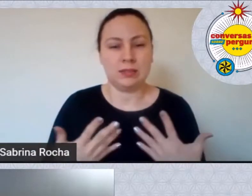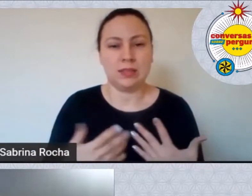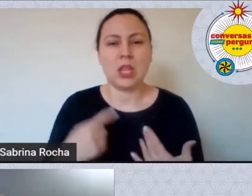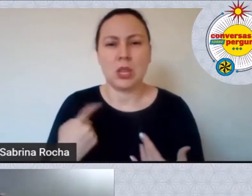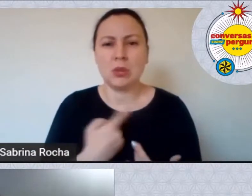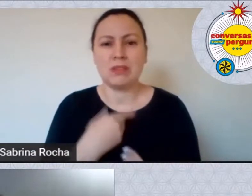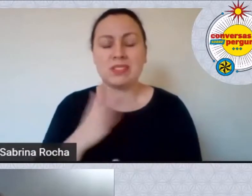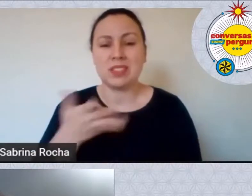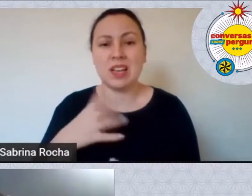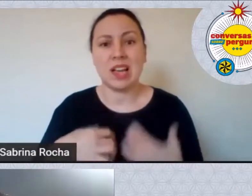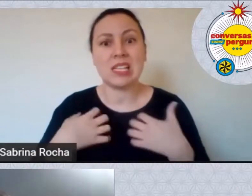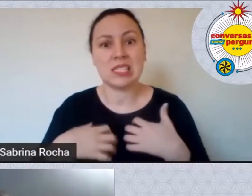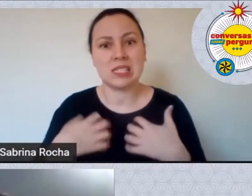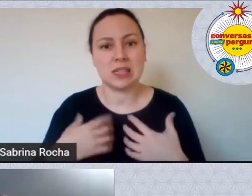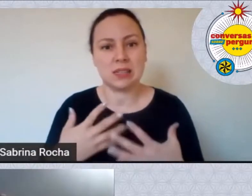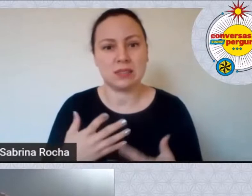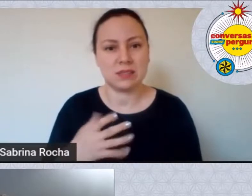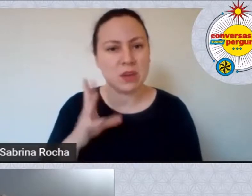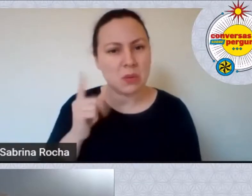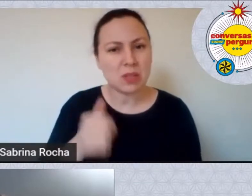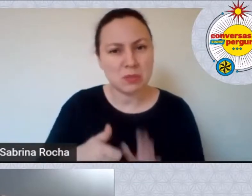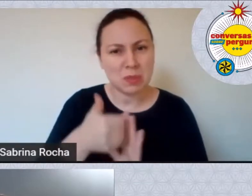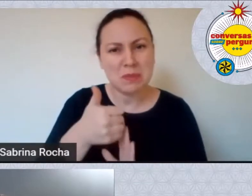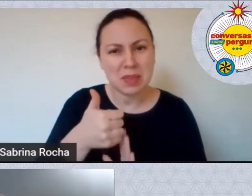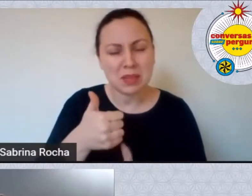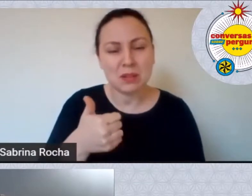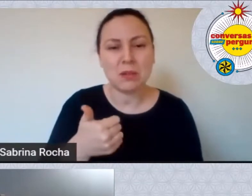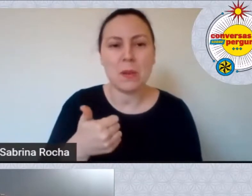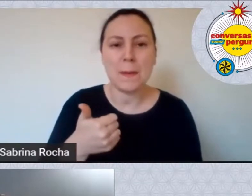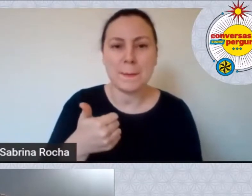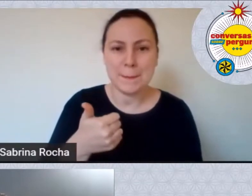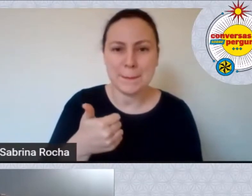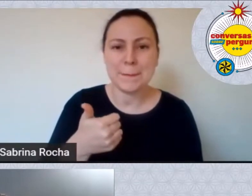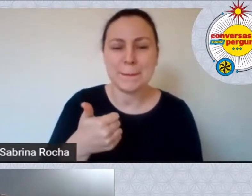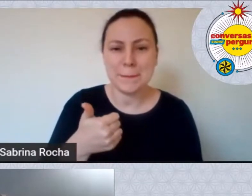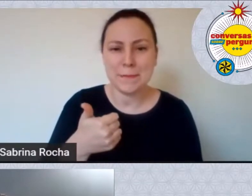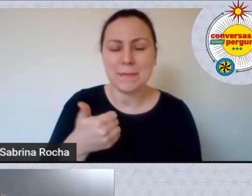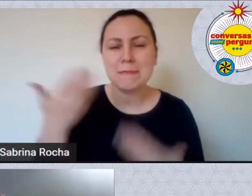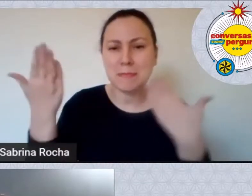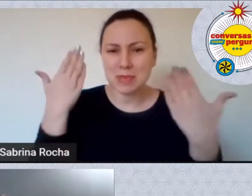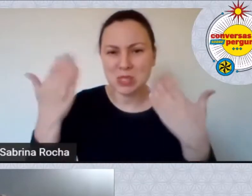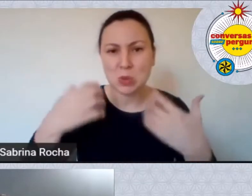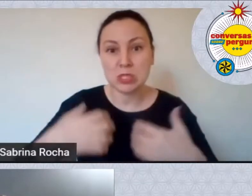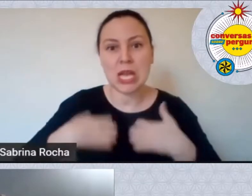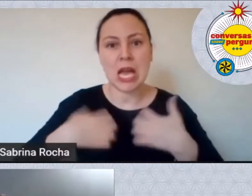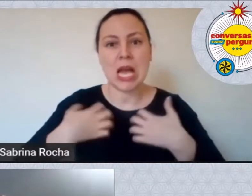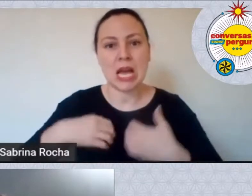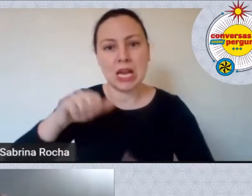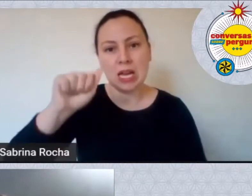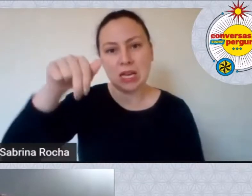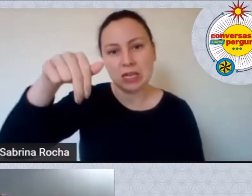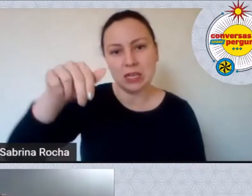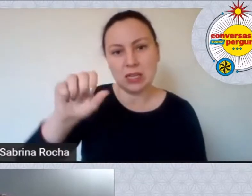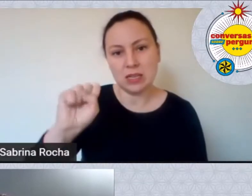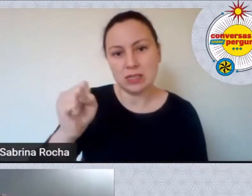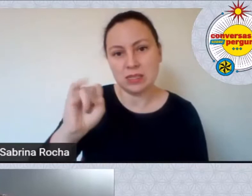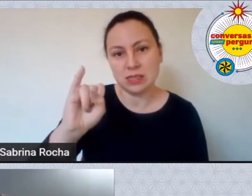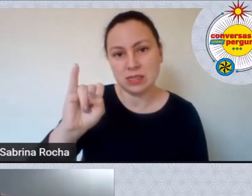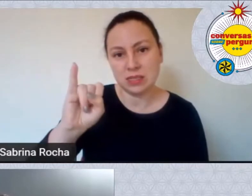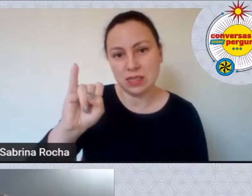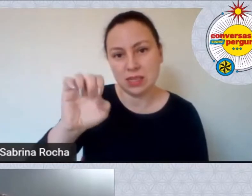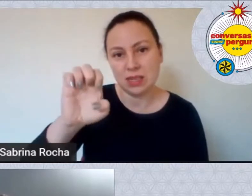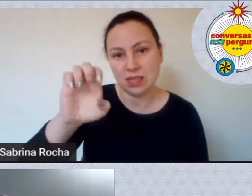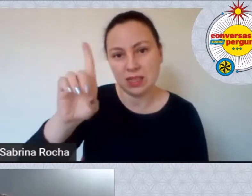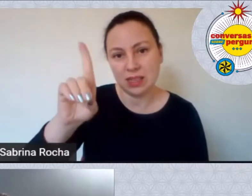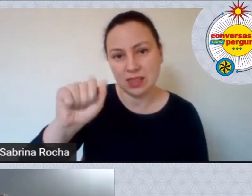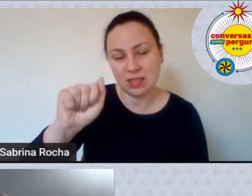primeiro, pode me corrigir se eu estiver equivocado, no ranking, né, da Organização Mundial de Saúde, que falava de cerca de entre 9